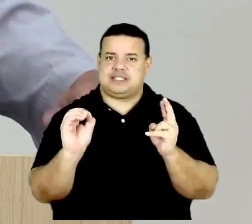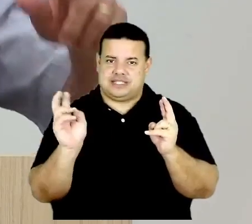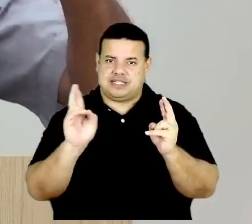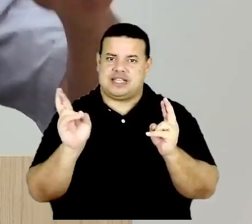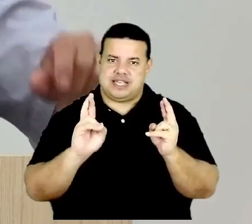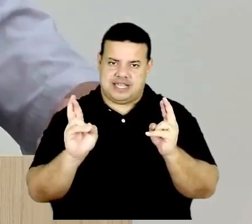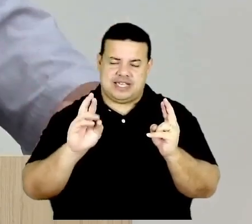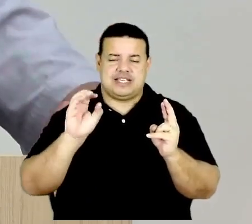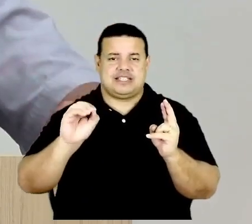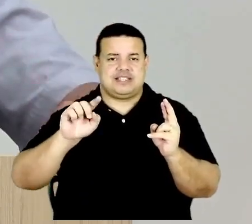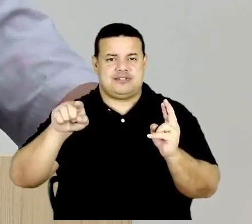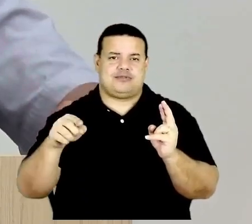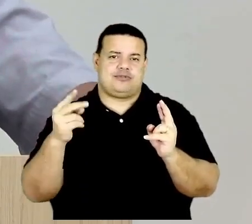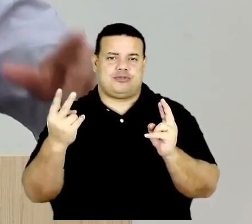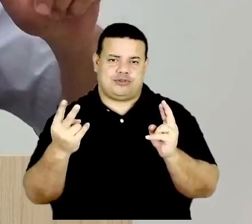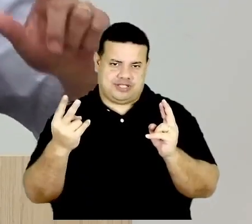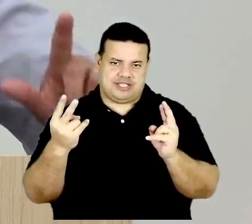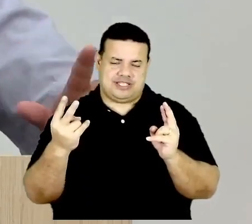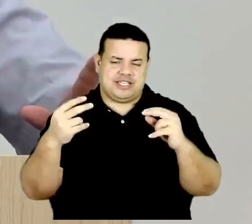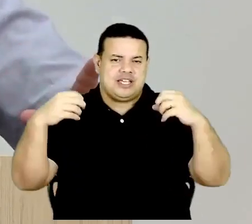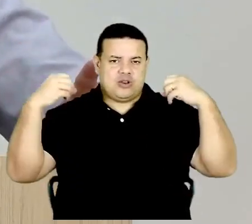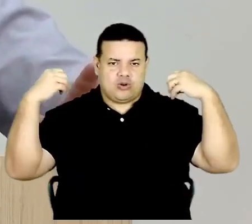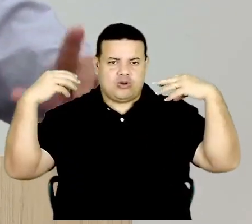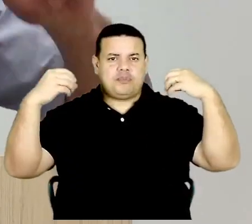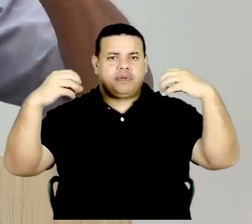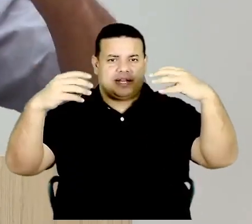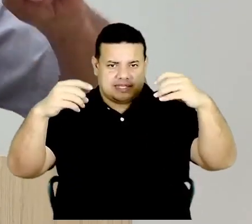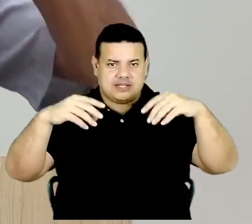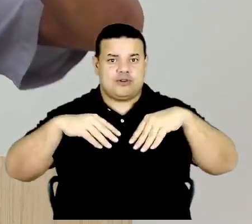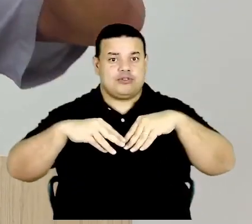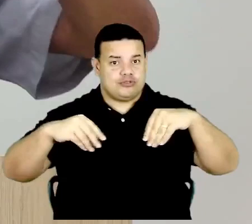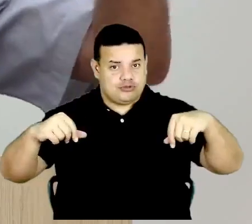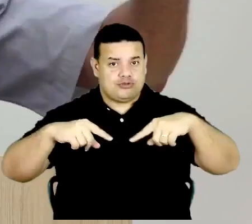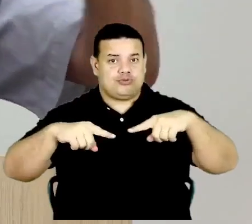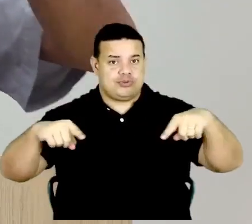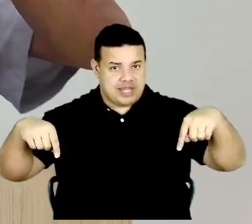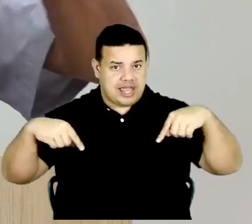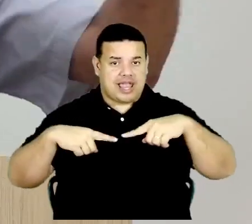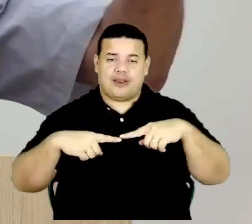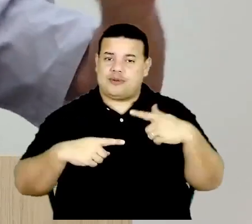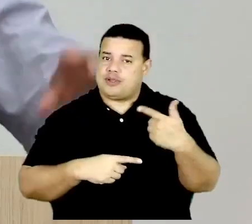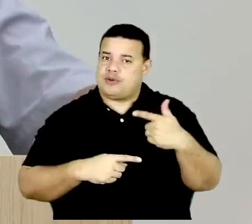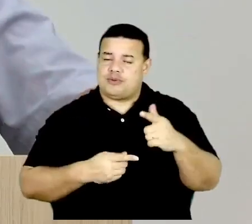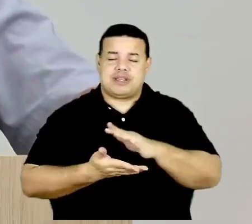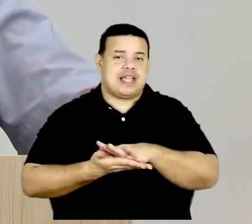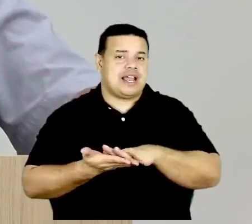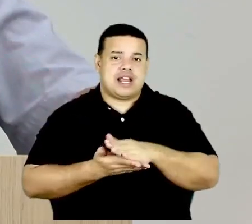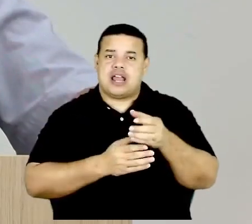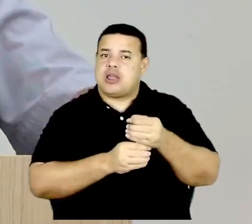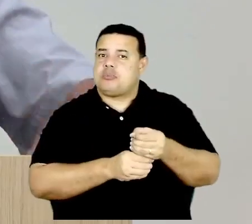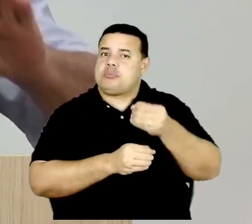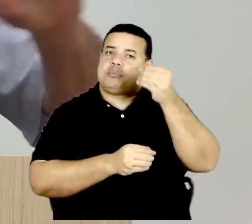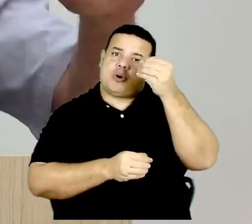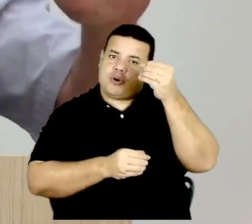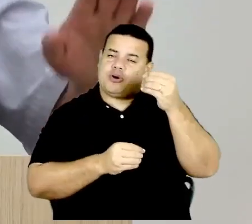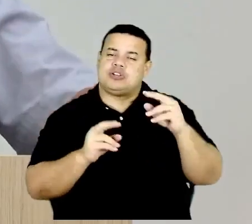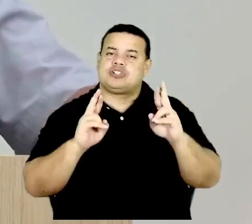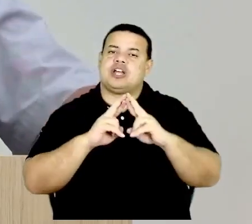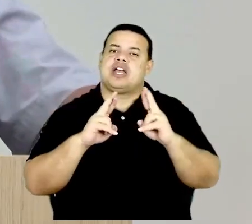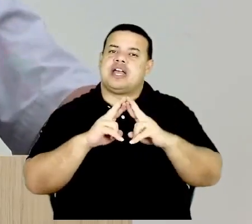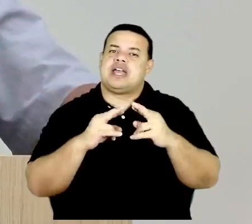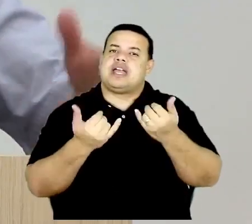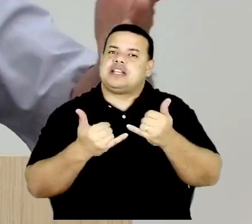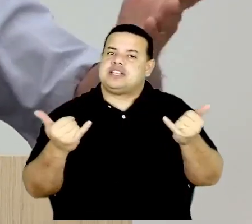R$160,02. E iluminação pública de um terreno que não tem nenhum poste, nenhuma rede de energia